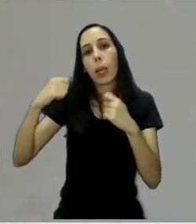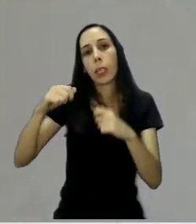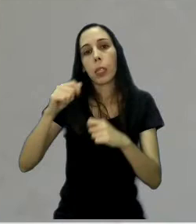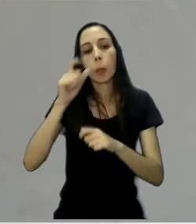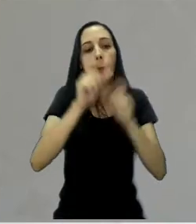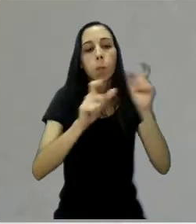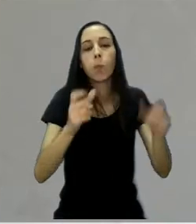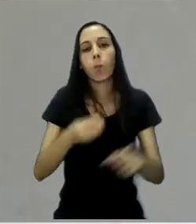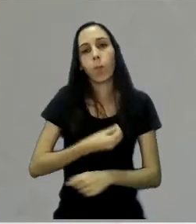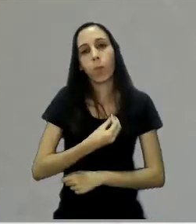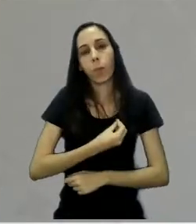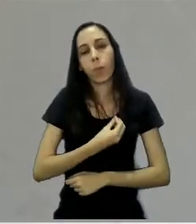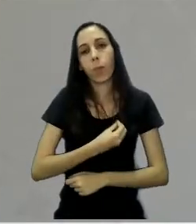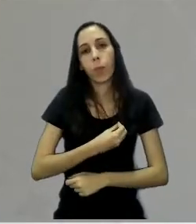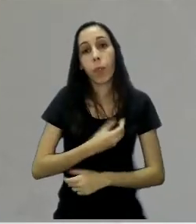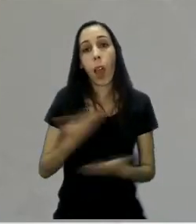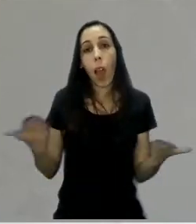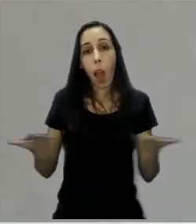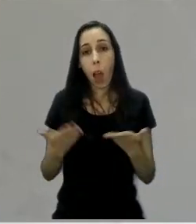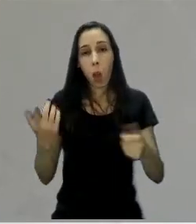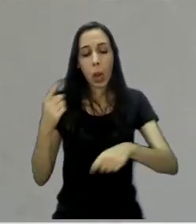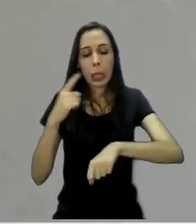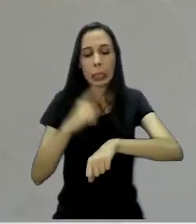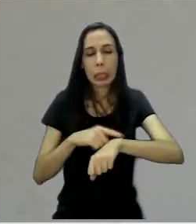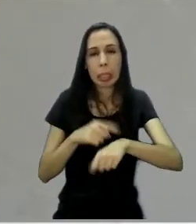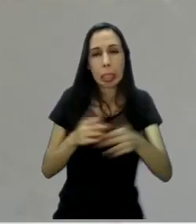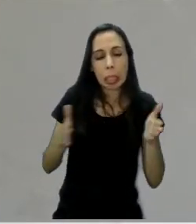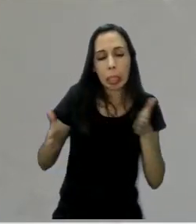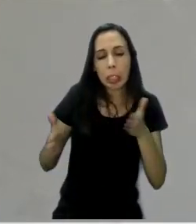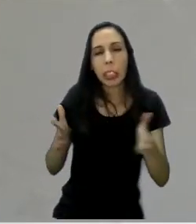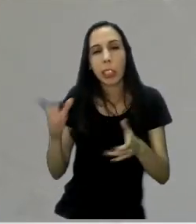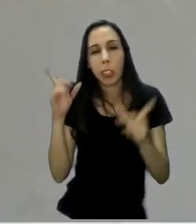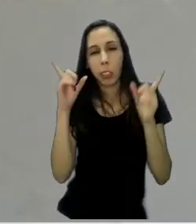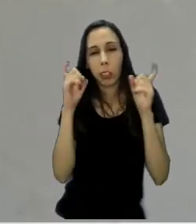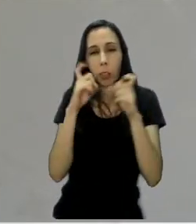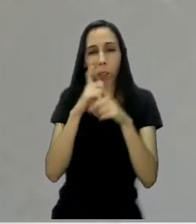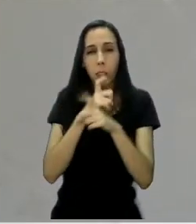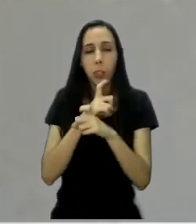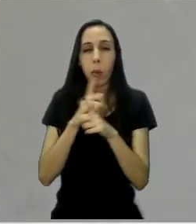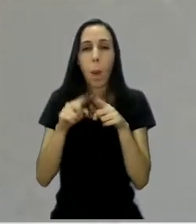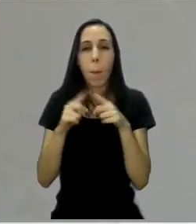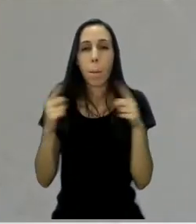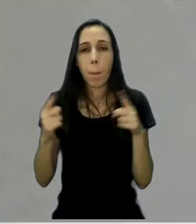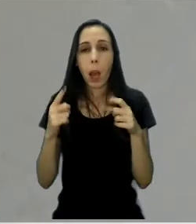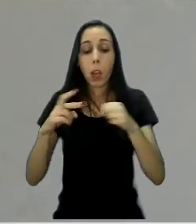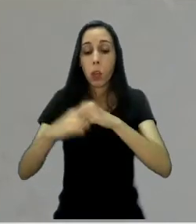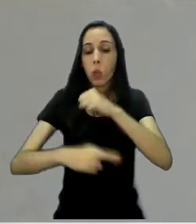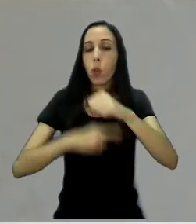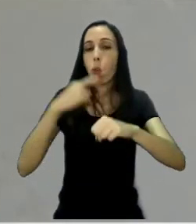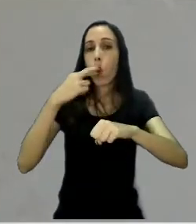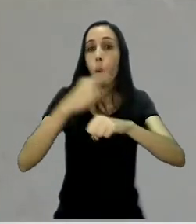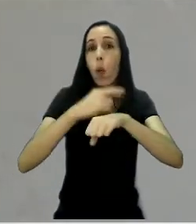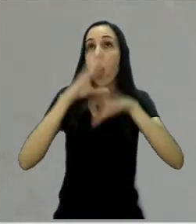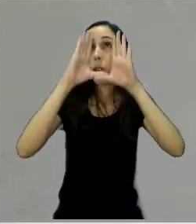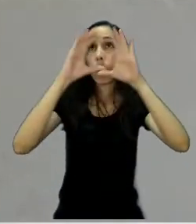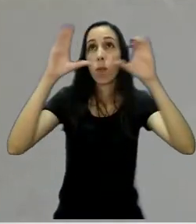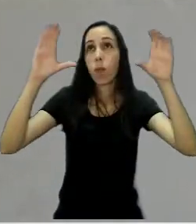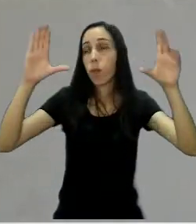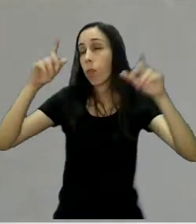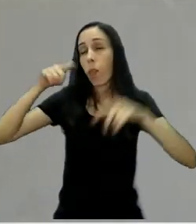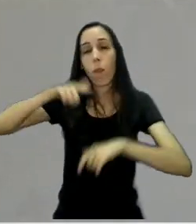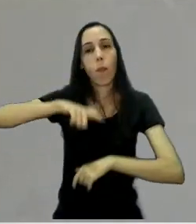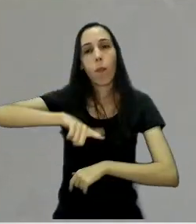vida. Estes são tempos difíceis, mas o reino dos céus, o reino de